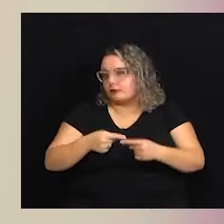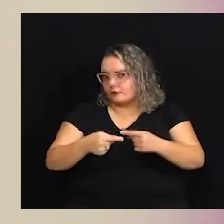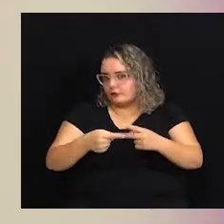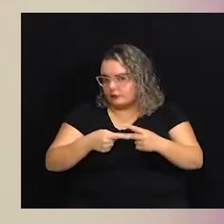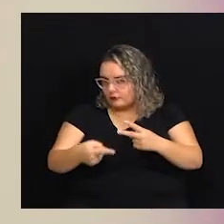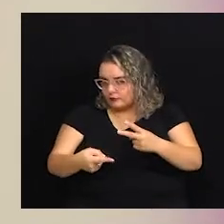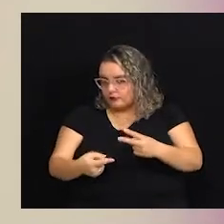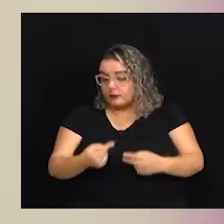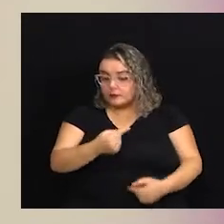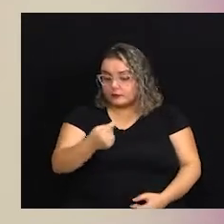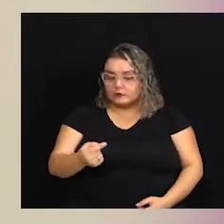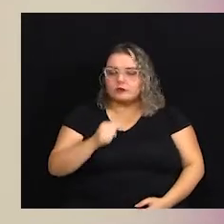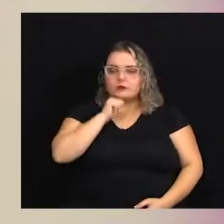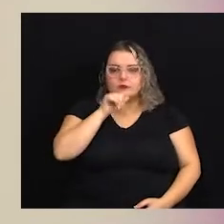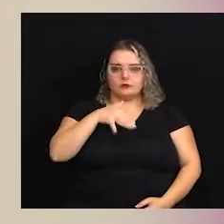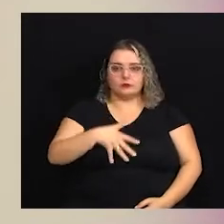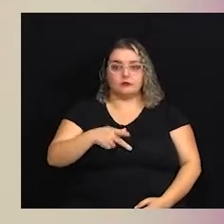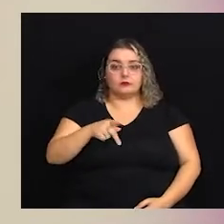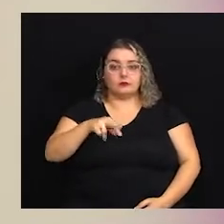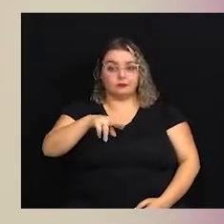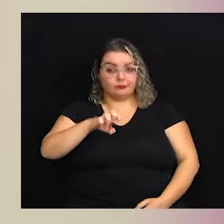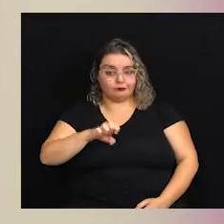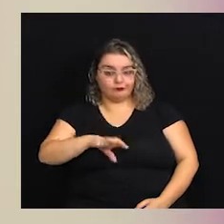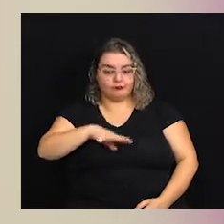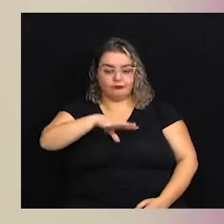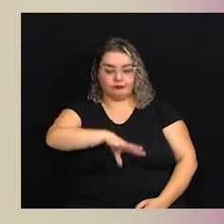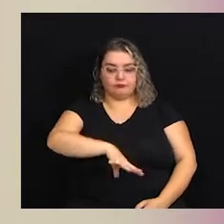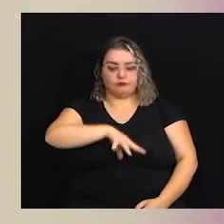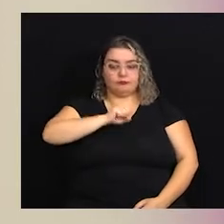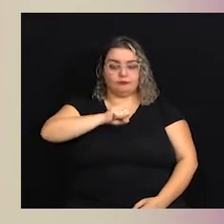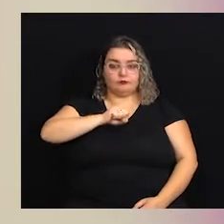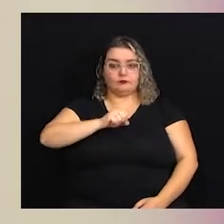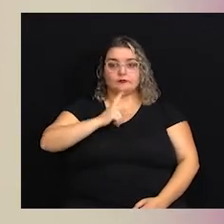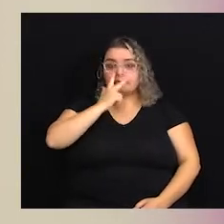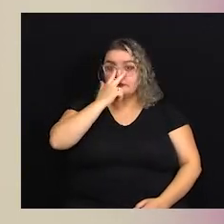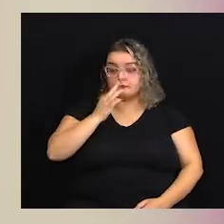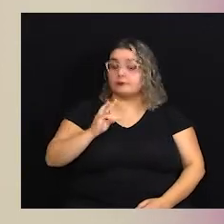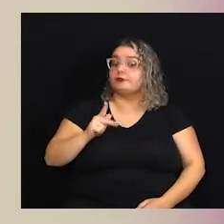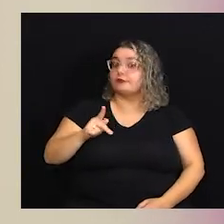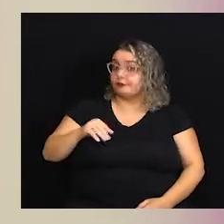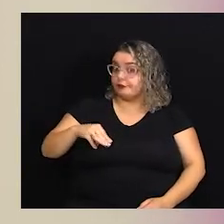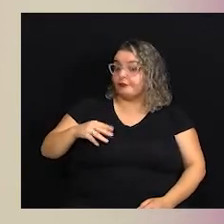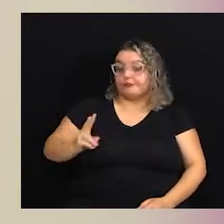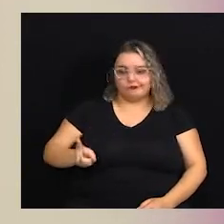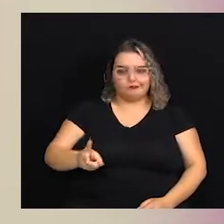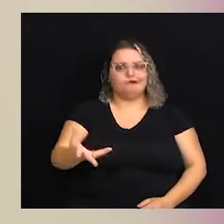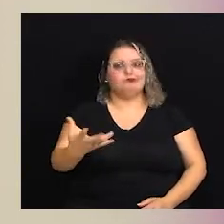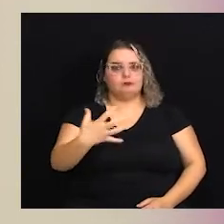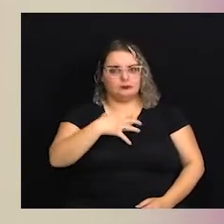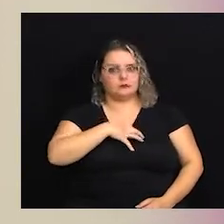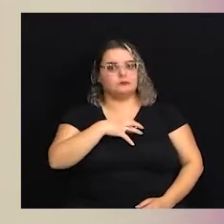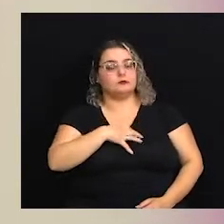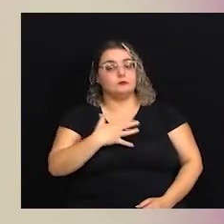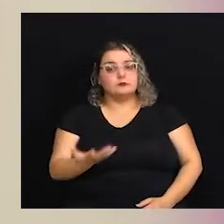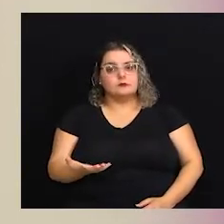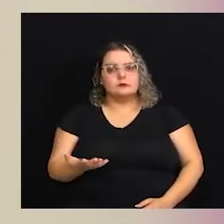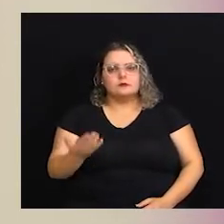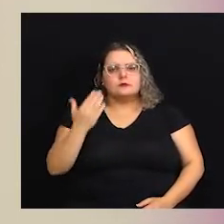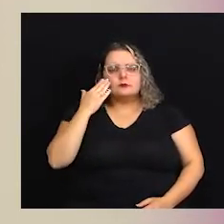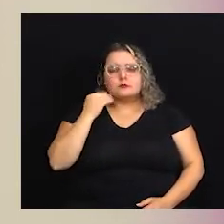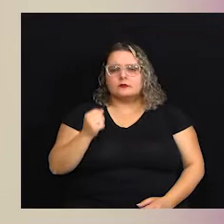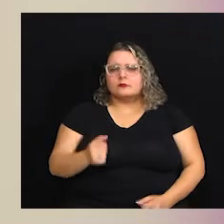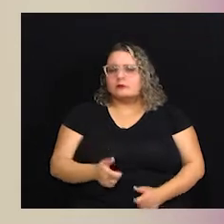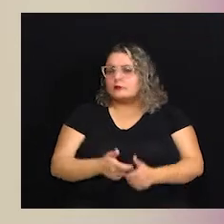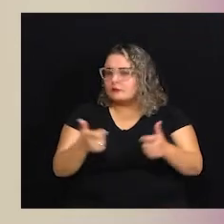cada ciclo. E na pré-menopausa vira como quase que uma TPM crônica, né? Porque a mulher começa a ter sintomas. Mas sabe qual é